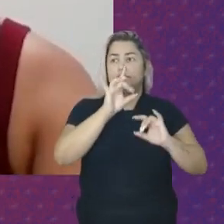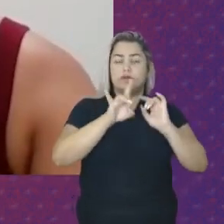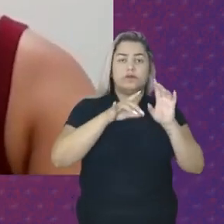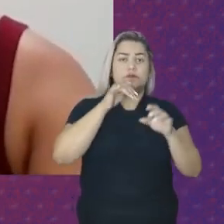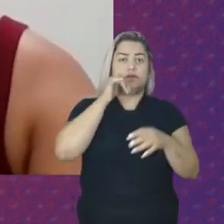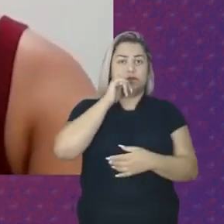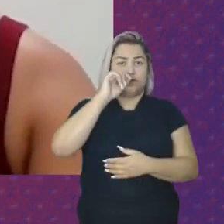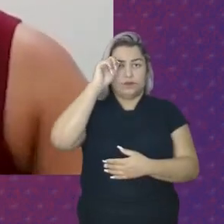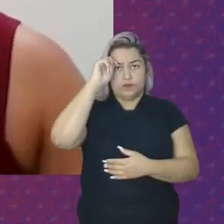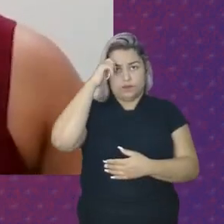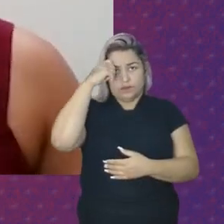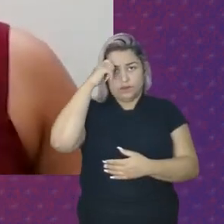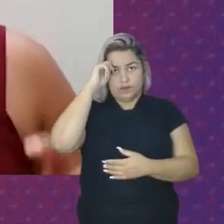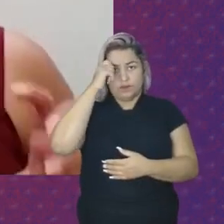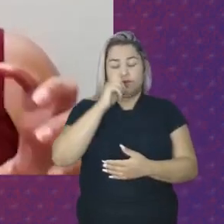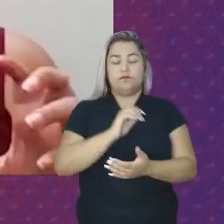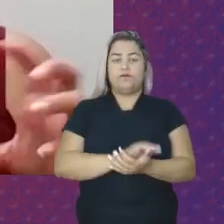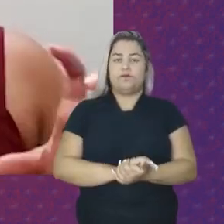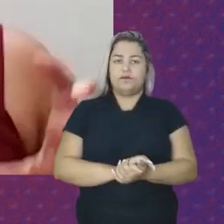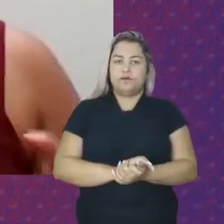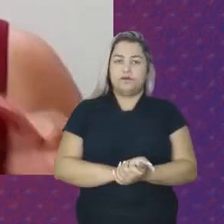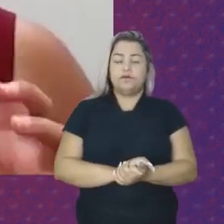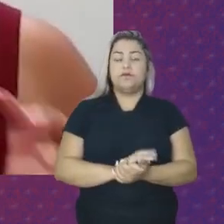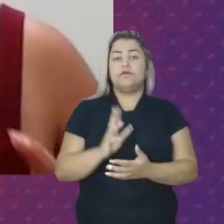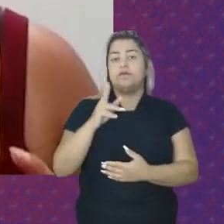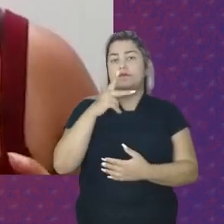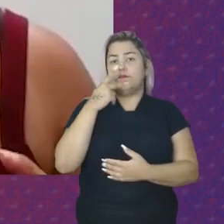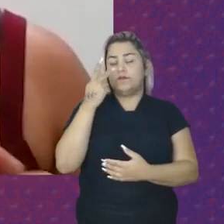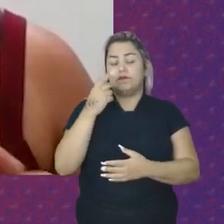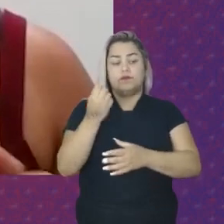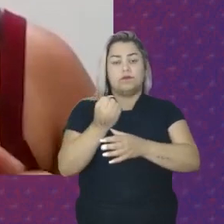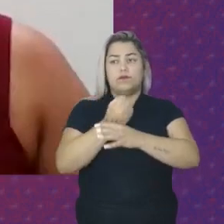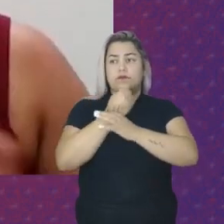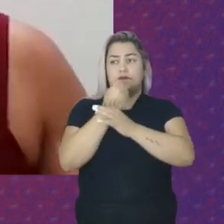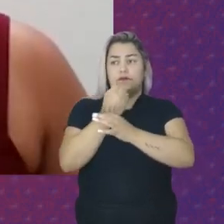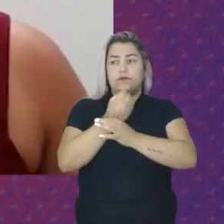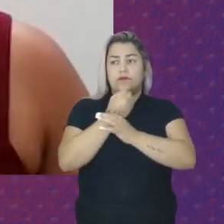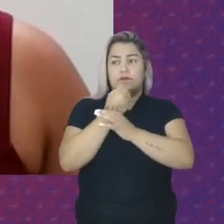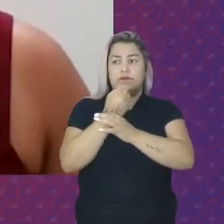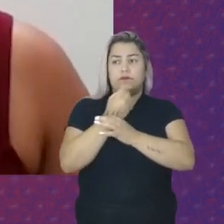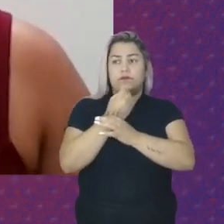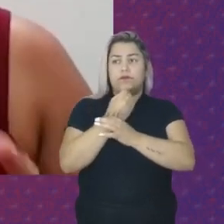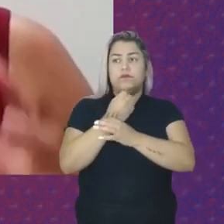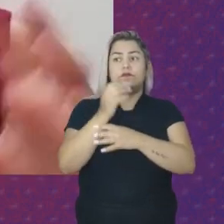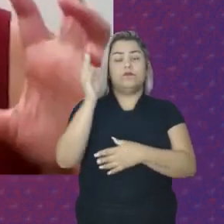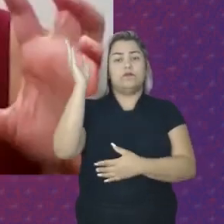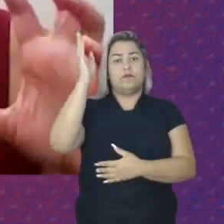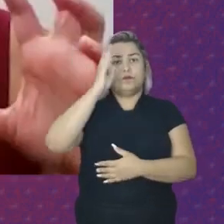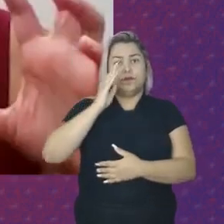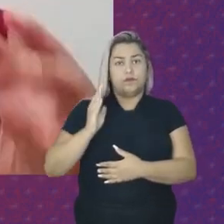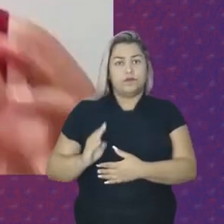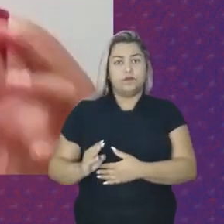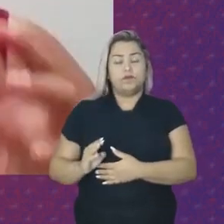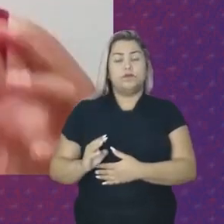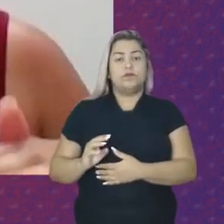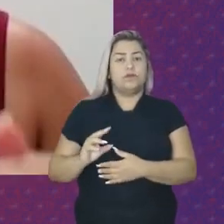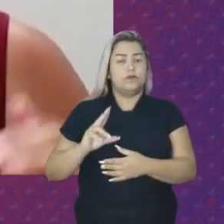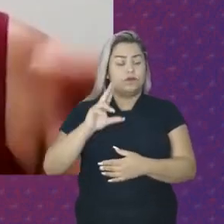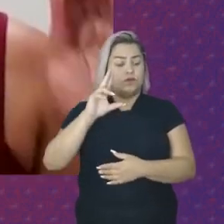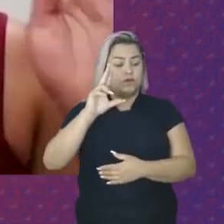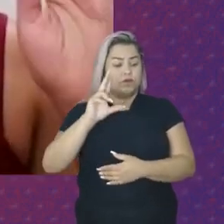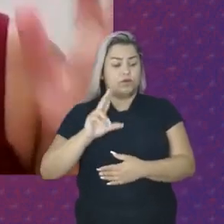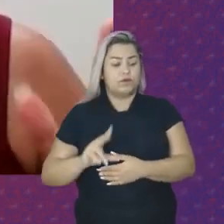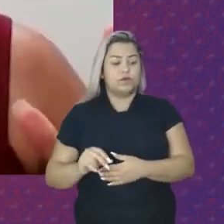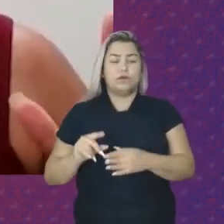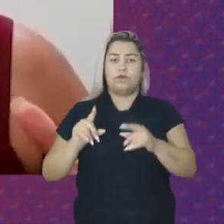mulheres negras. Então, falar sobre segurança no Brasil não pode estar relacionado